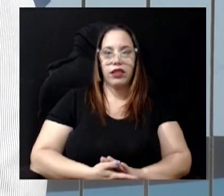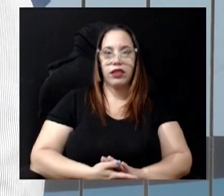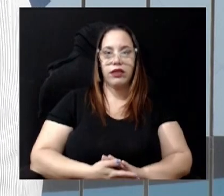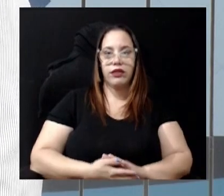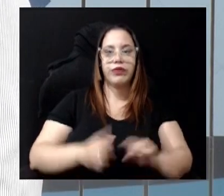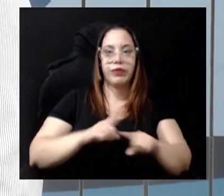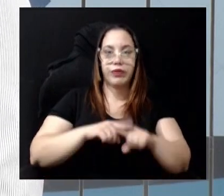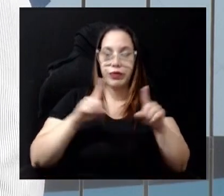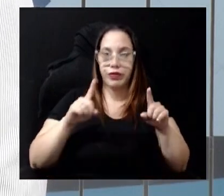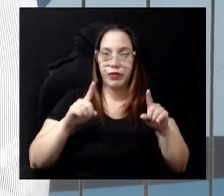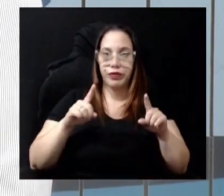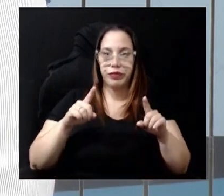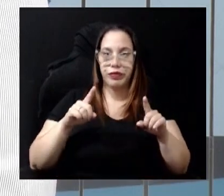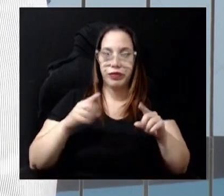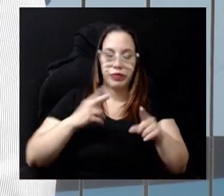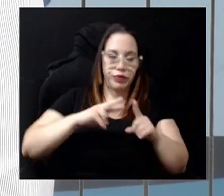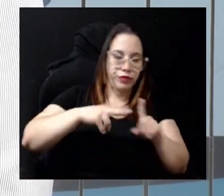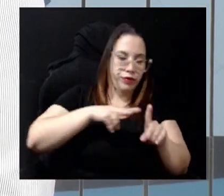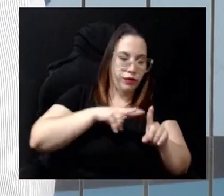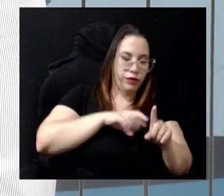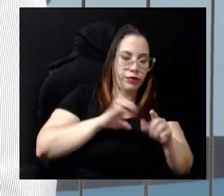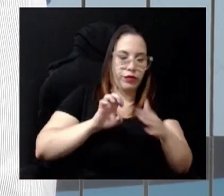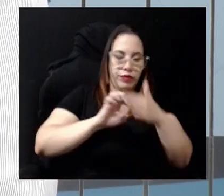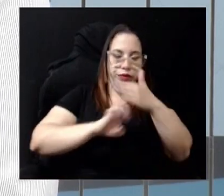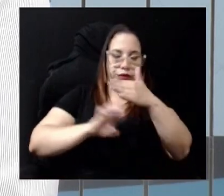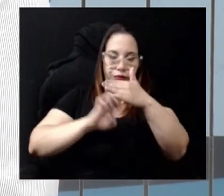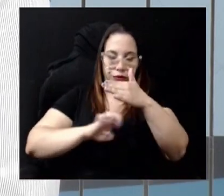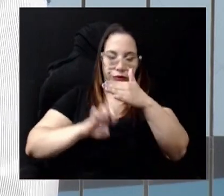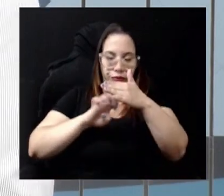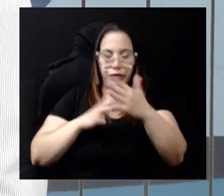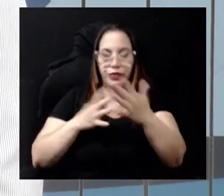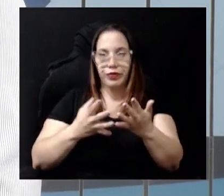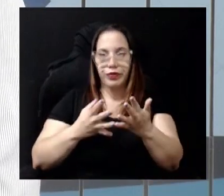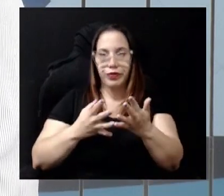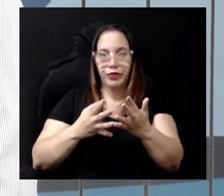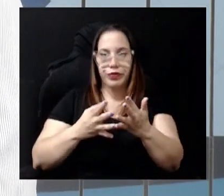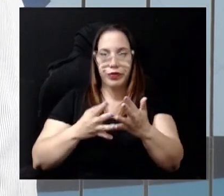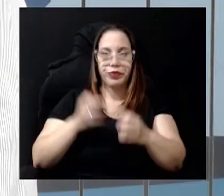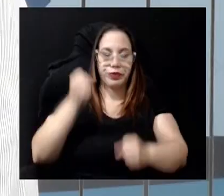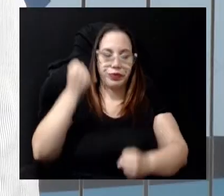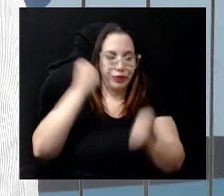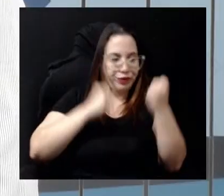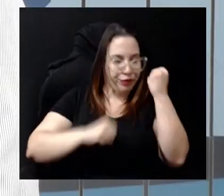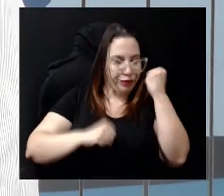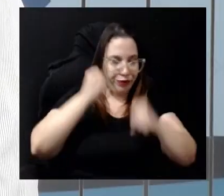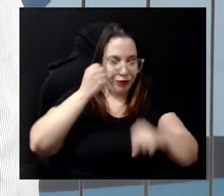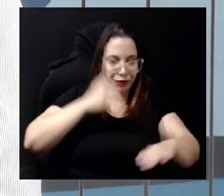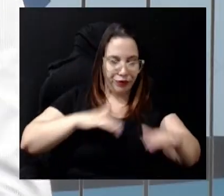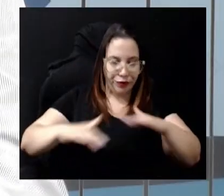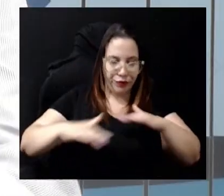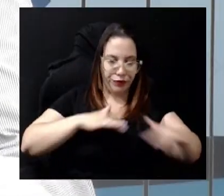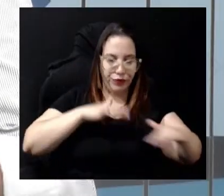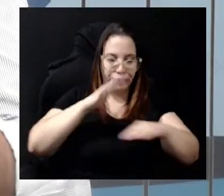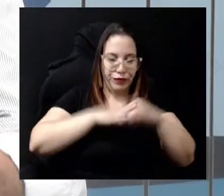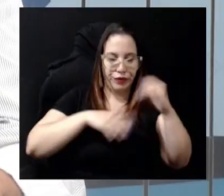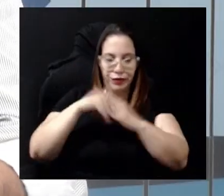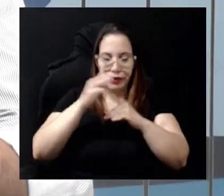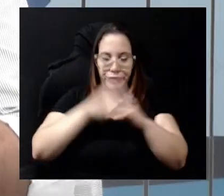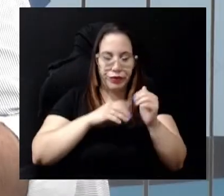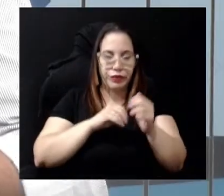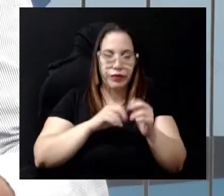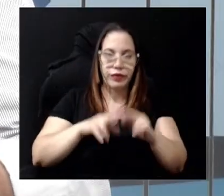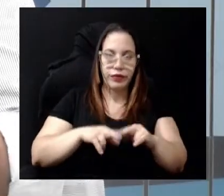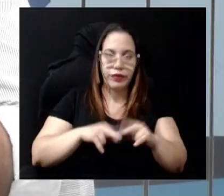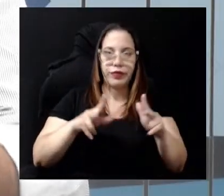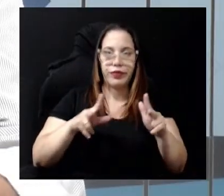que do ponto de vista corporativo, as empresas, as indústrias, a área de serviços se organiza diferente, sobretudo com ações